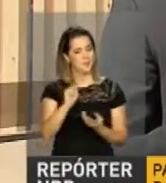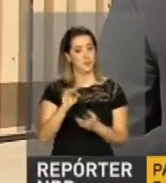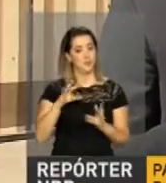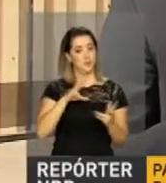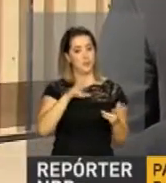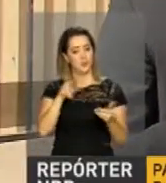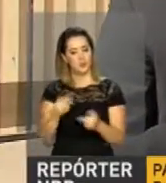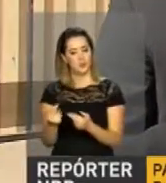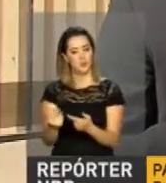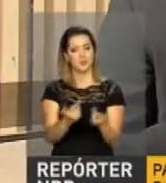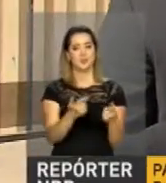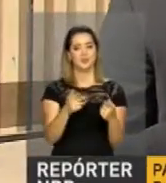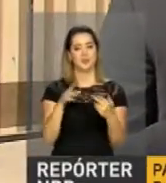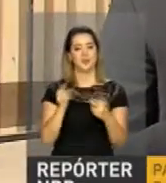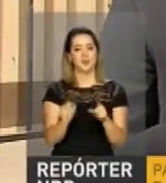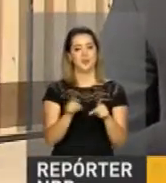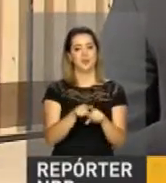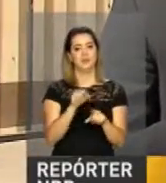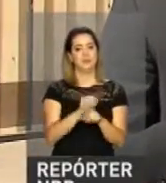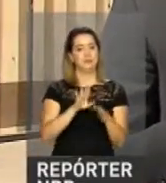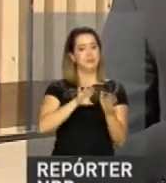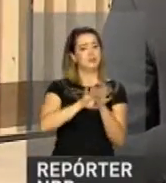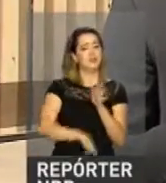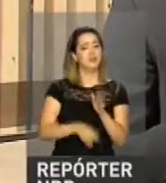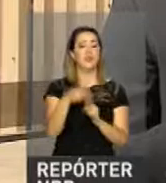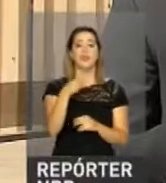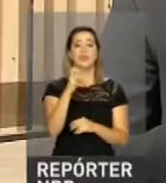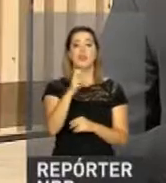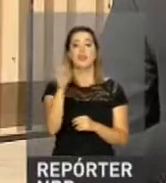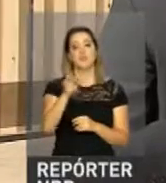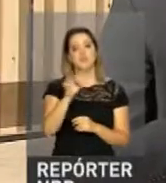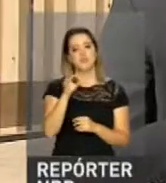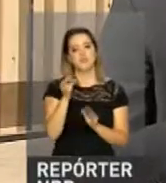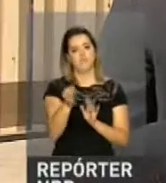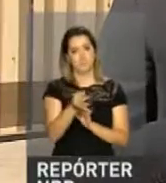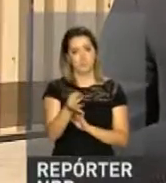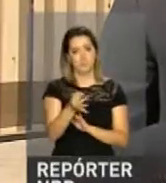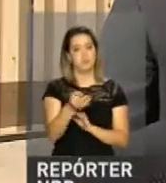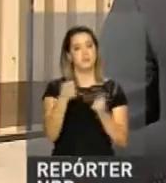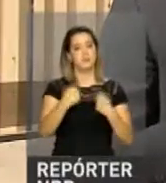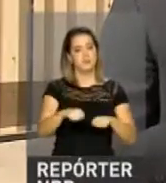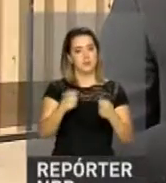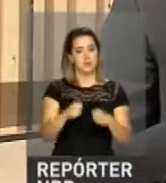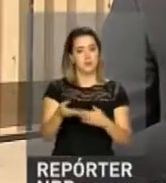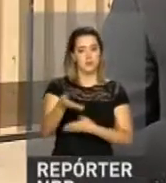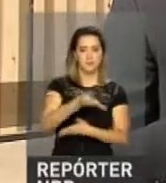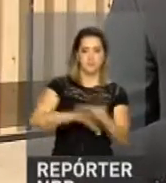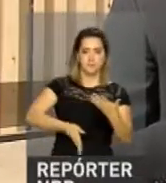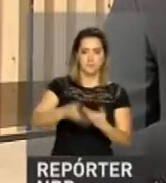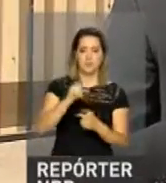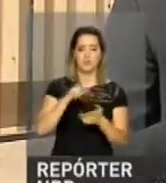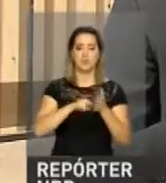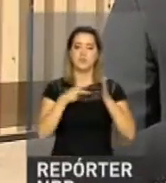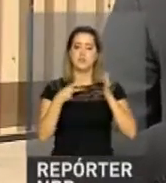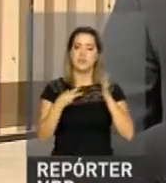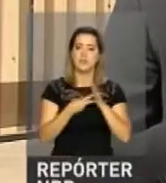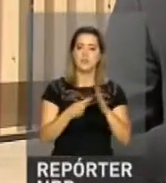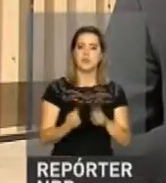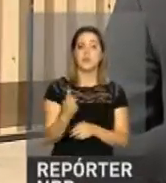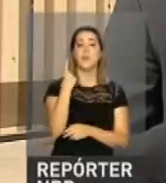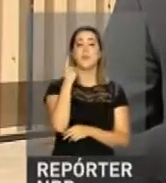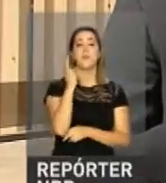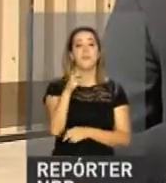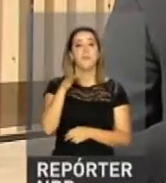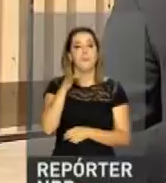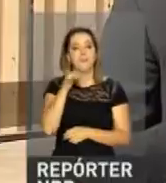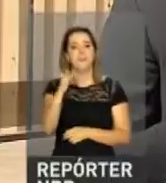Brasil, esse hábito tira do mercado 35% das moedas que deveriam estar em circulação, o que corresponde a R$1,5